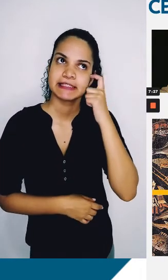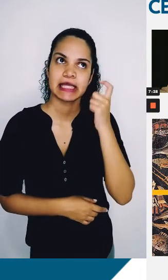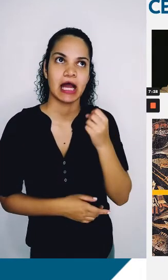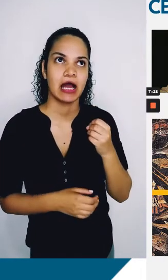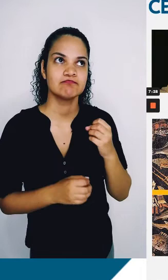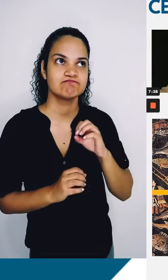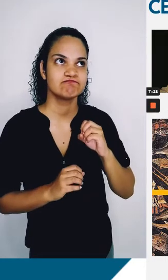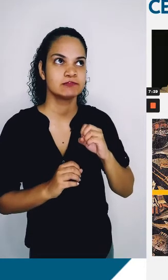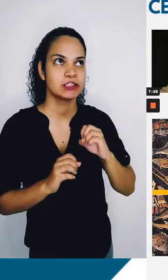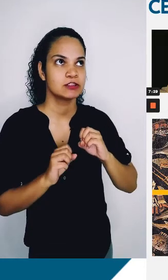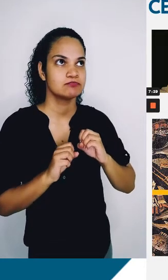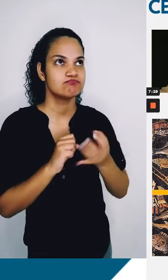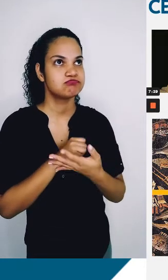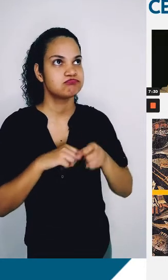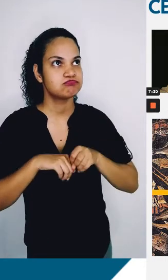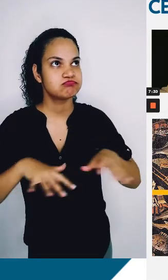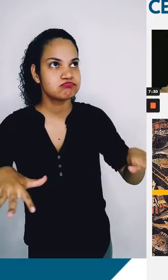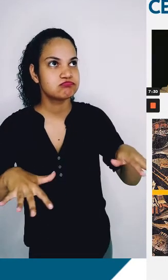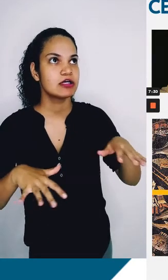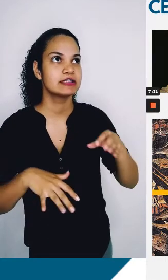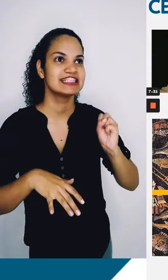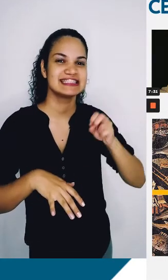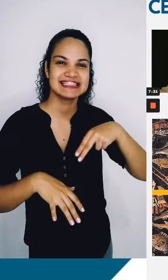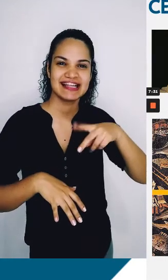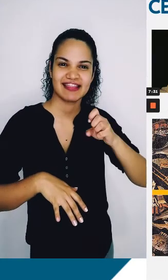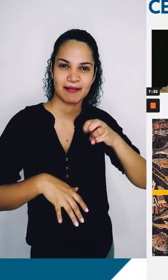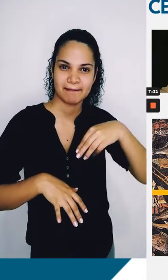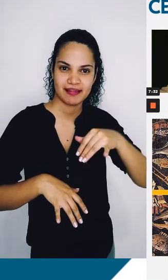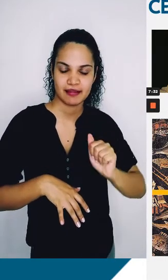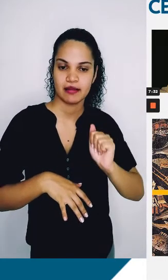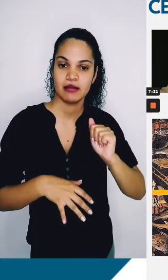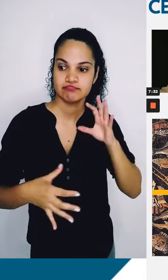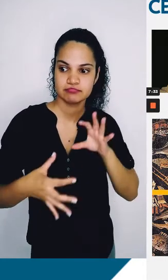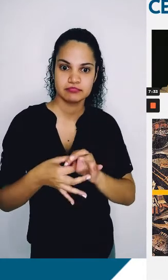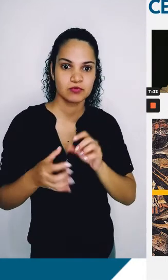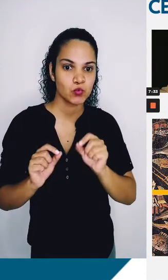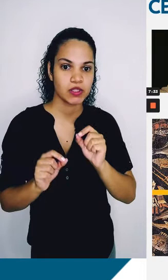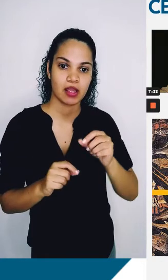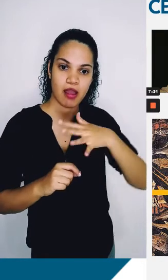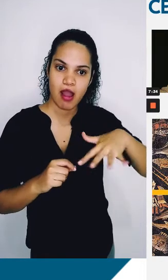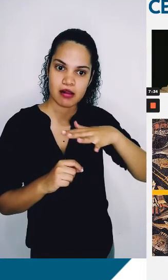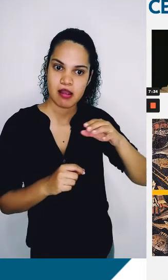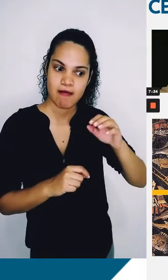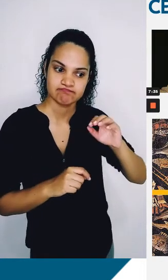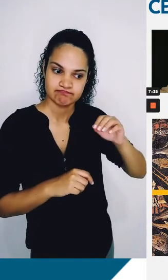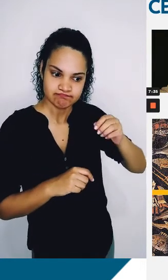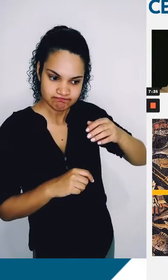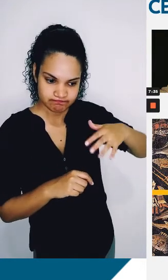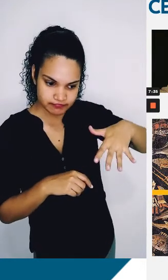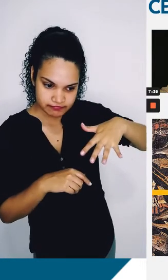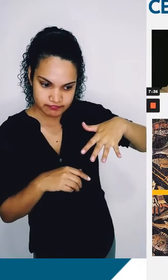imaginamos o surgimento de uma pandemia, de uma sindemia, nós consideramos nesses estudos vinculados à área das ciências